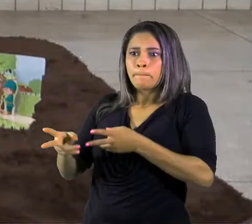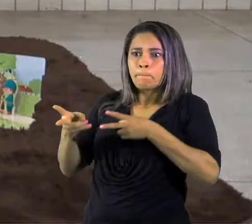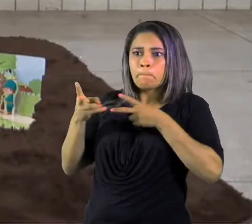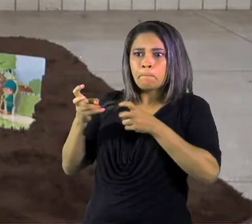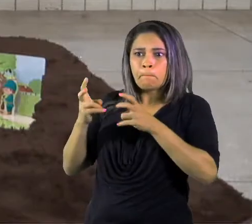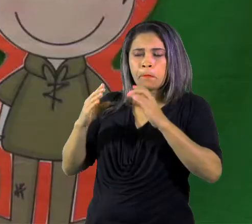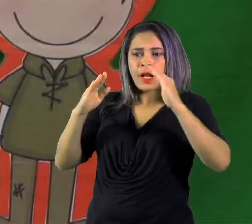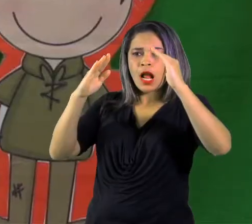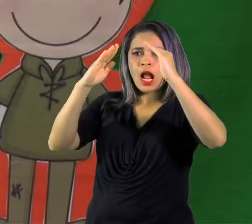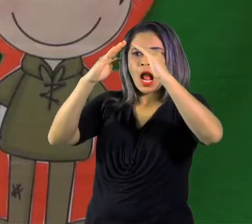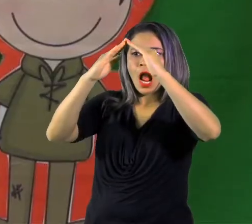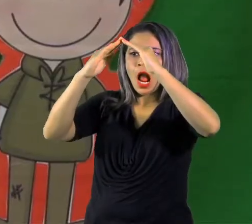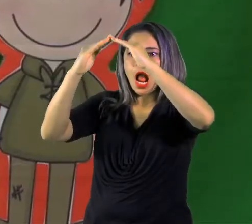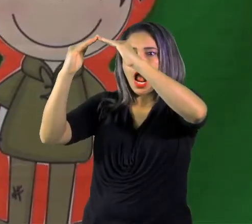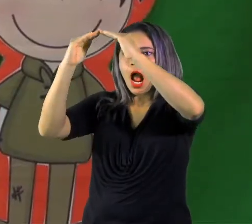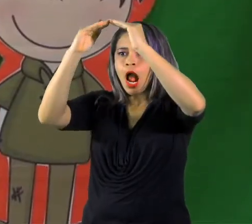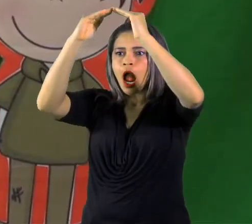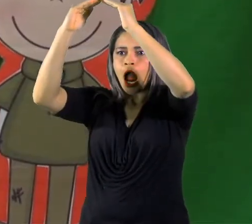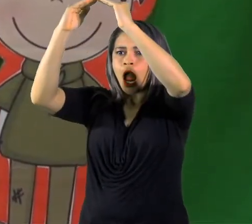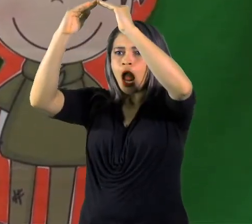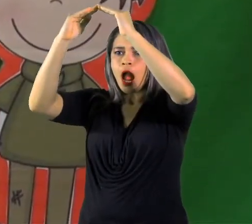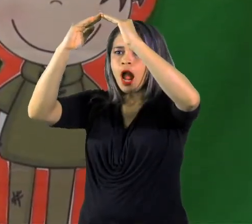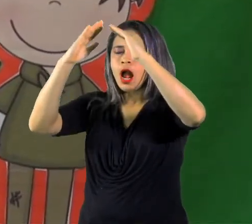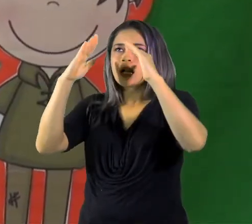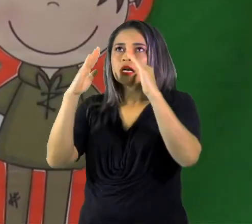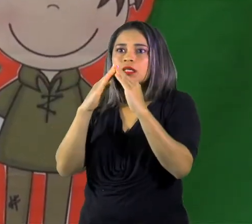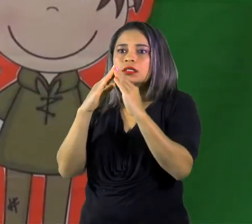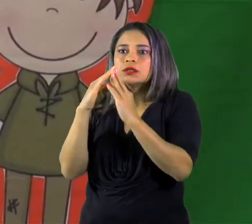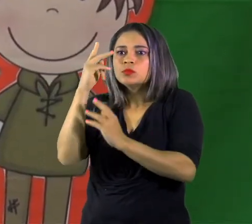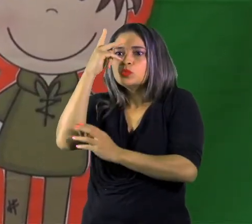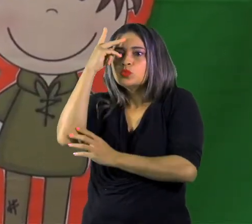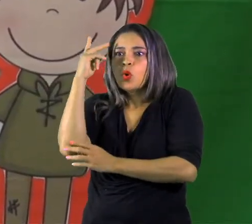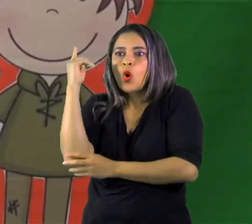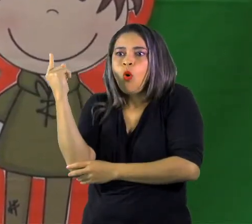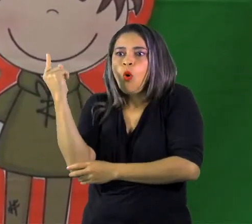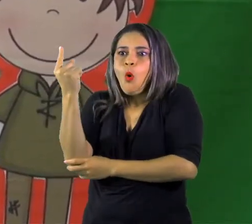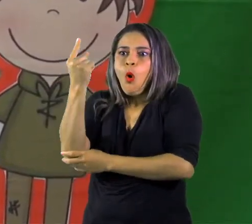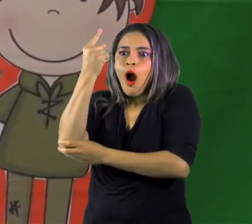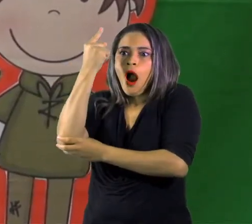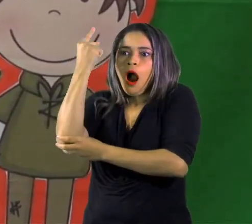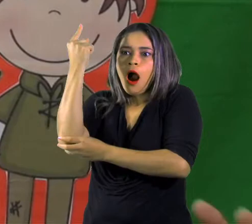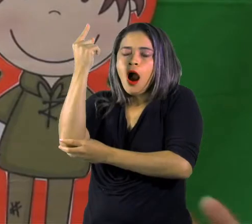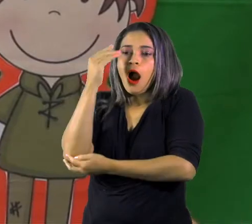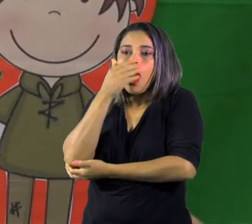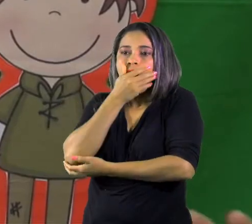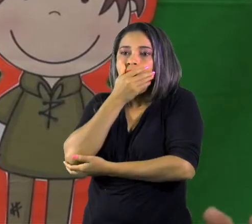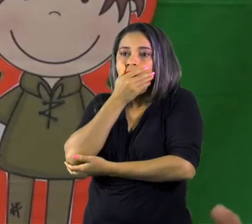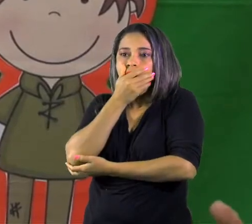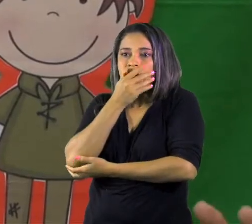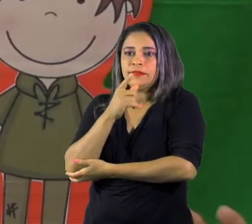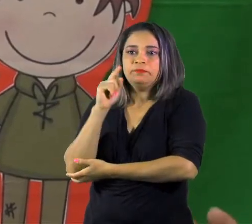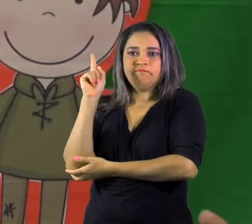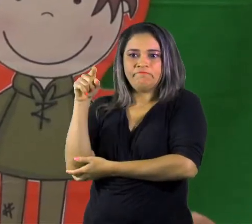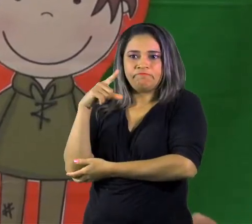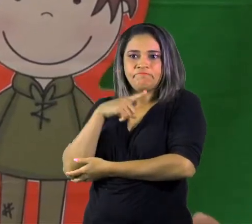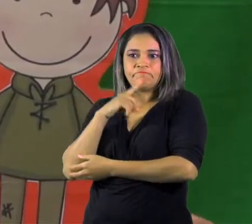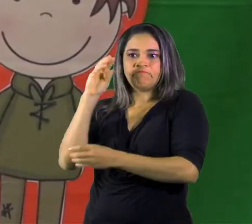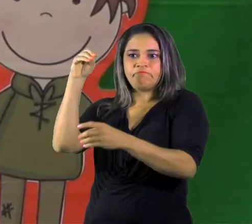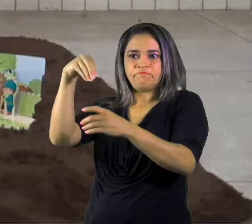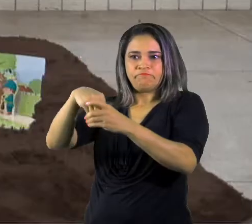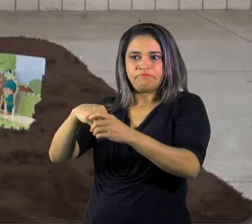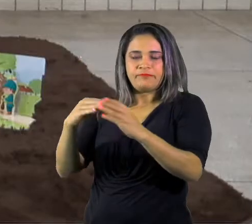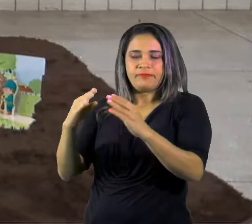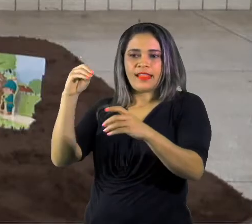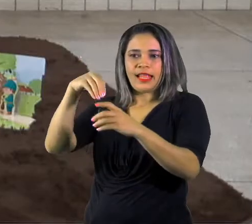castelo morava um gigante. Esse gigante tinha algumas coisas dentro desse castelo,